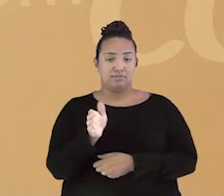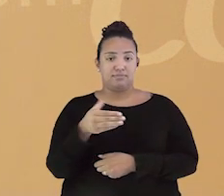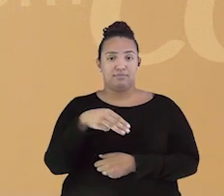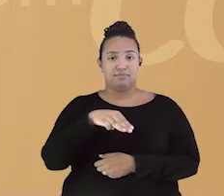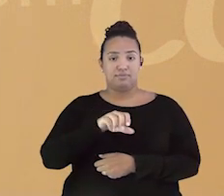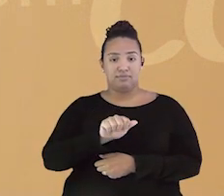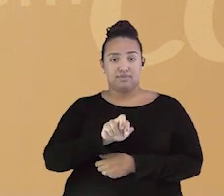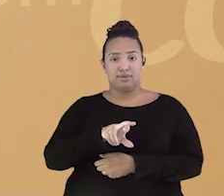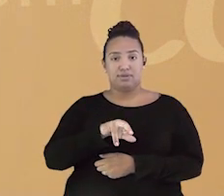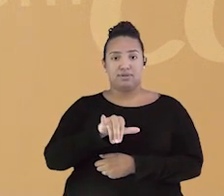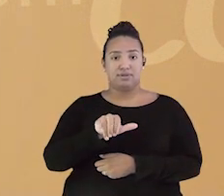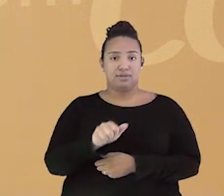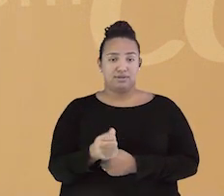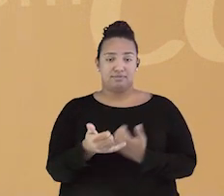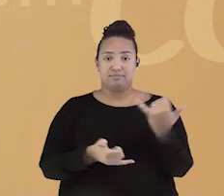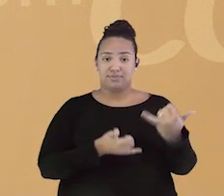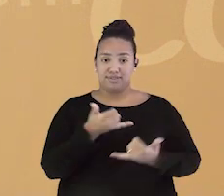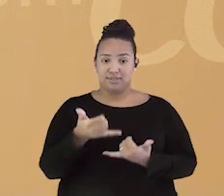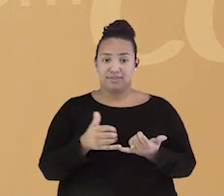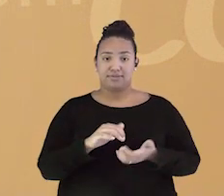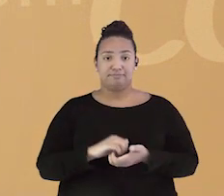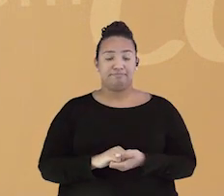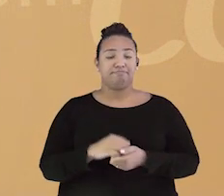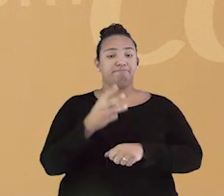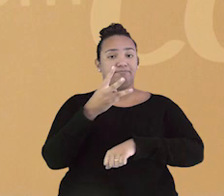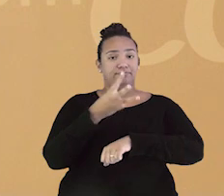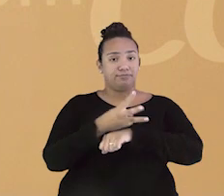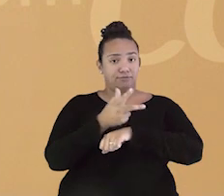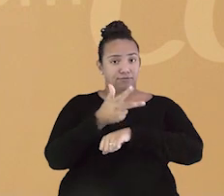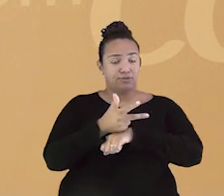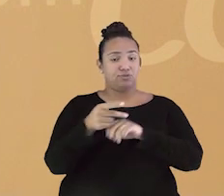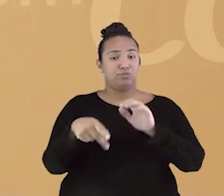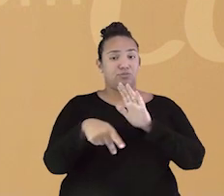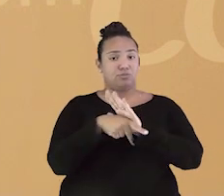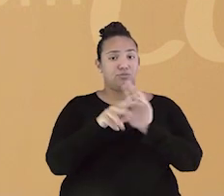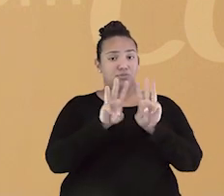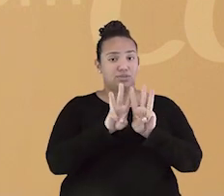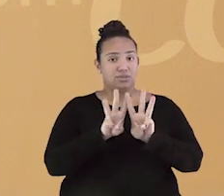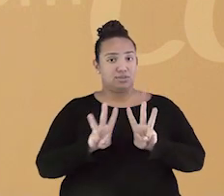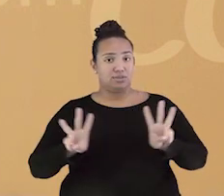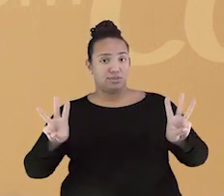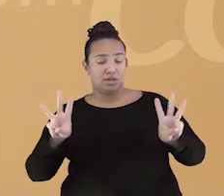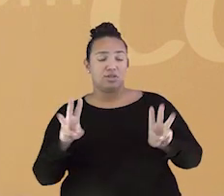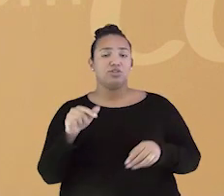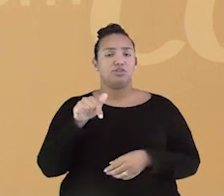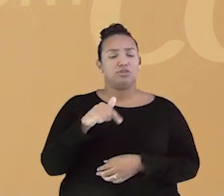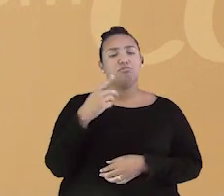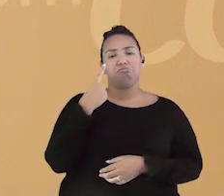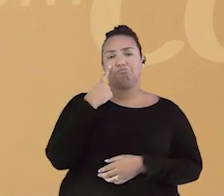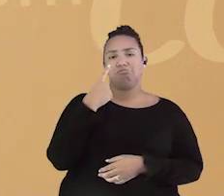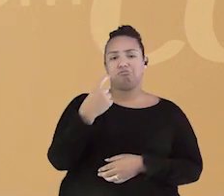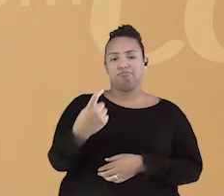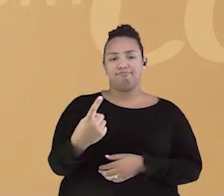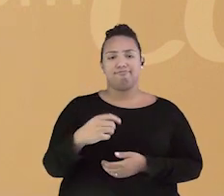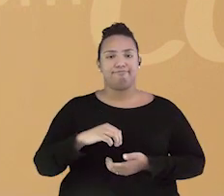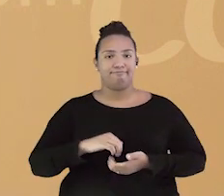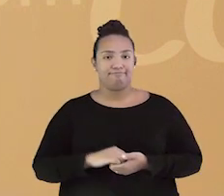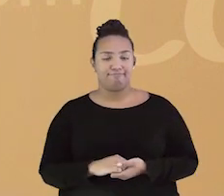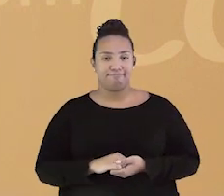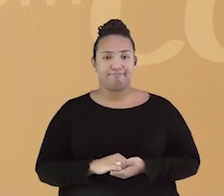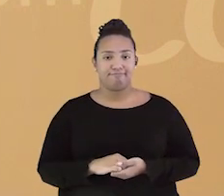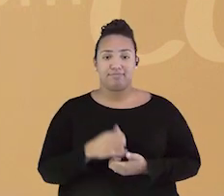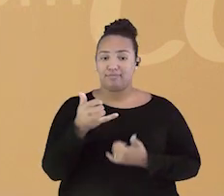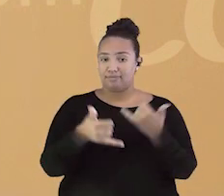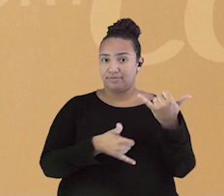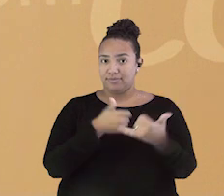brincam. Esse vídeo é do site Território do Brincar e ele é muito interessante. Essa